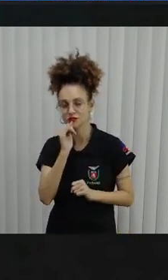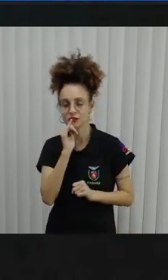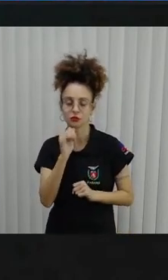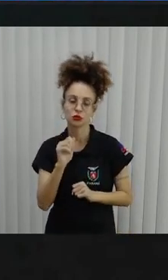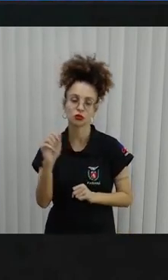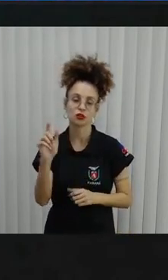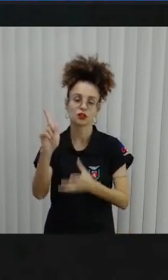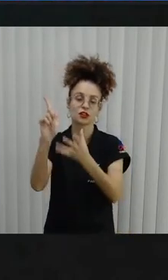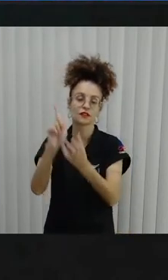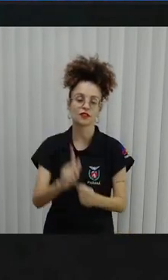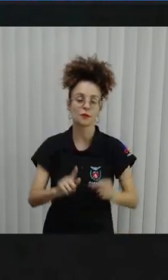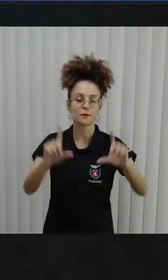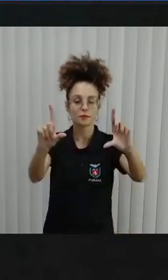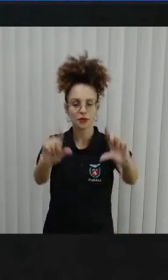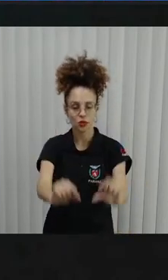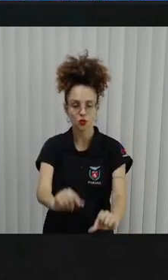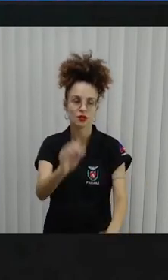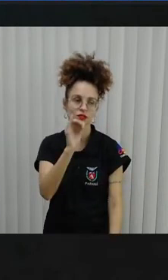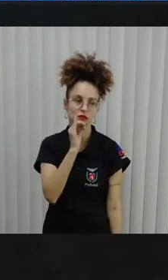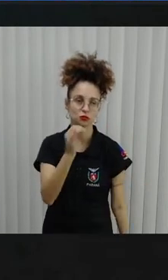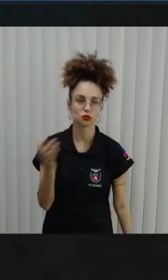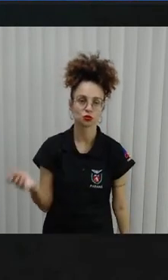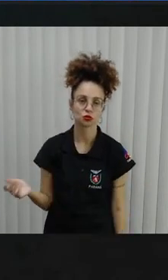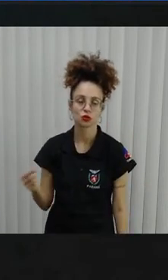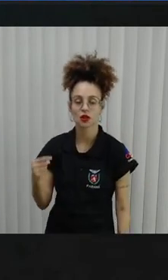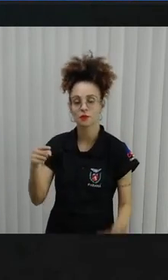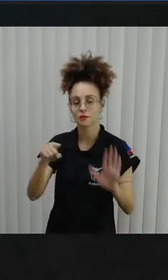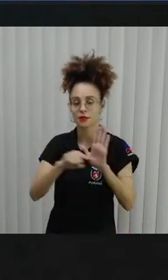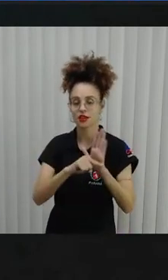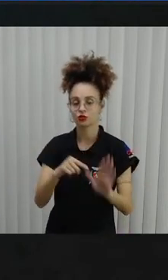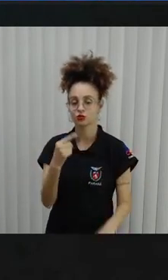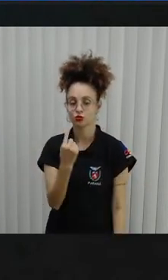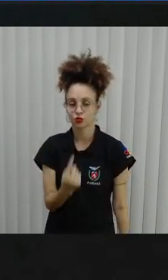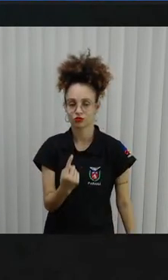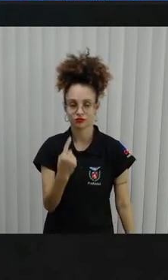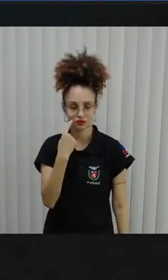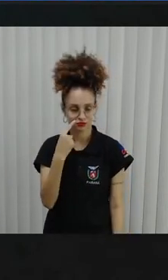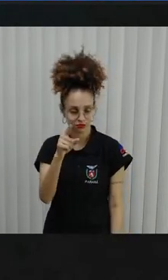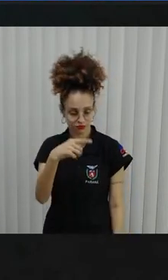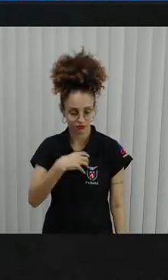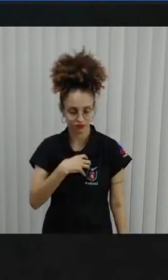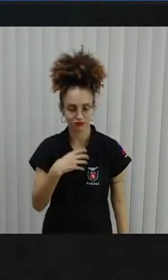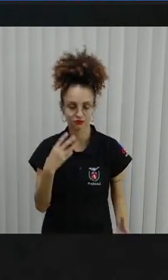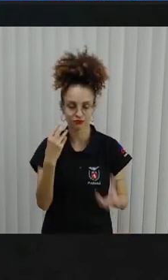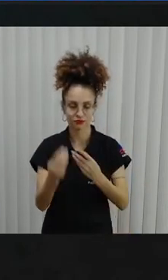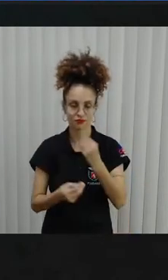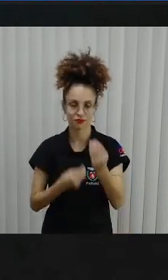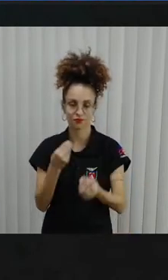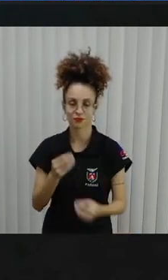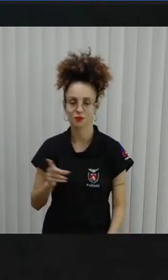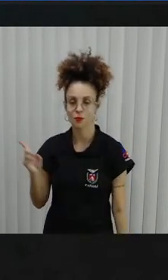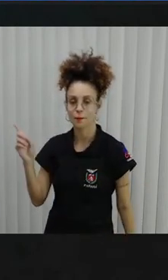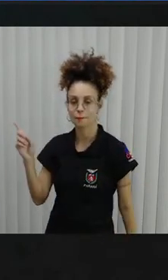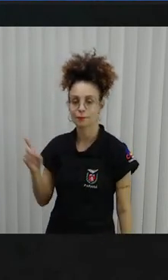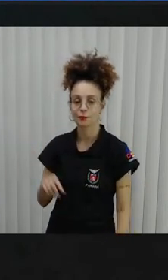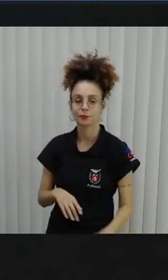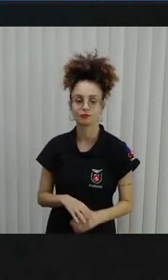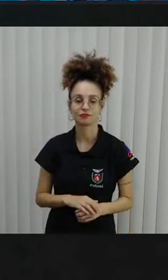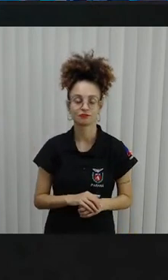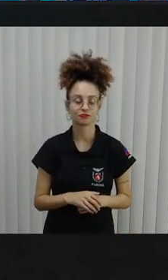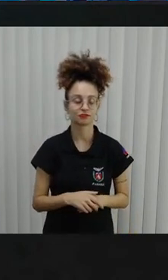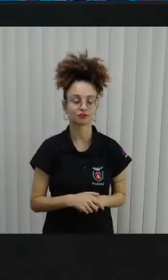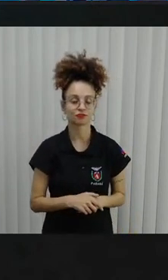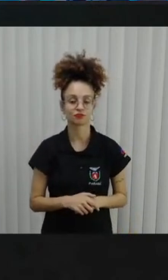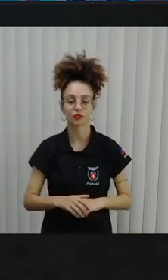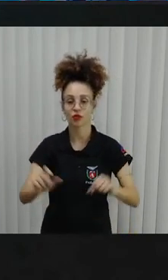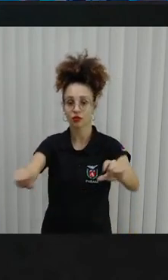gravidade menor. Vou colocar, por exemplo, -1. Só pra gente sentir como é que vai acontecer o jogo. Ó, parece que a gente tá na Lua. Deixa em tela